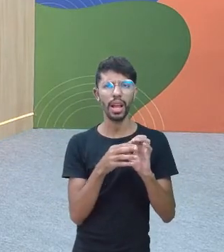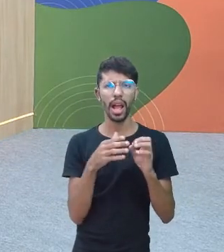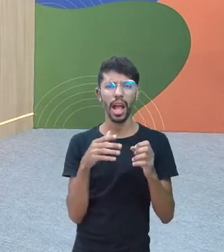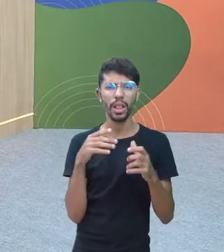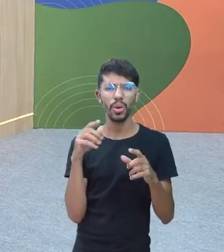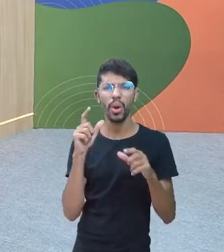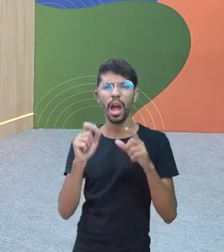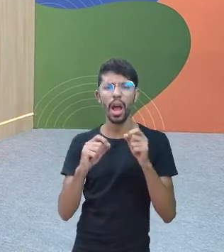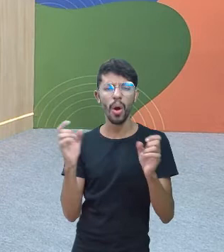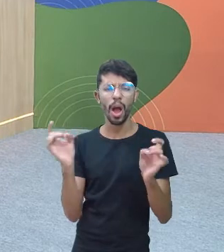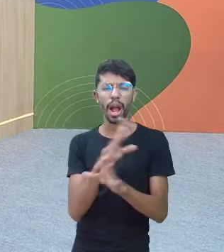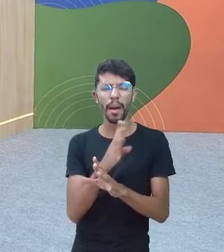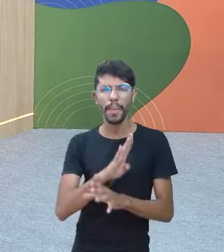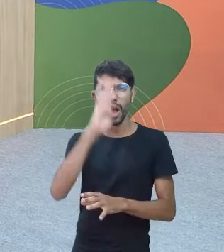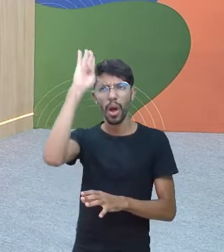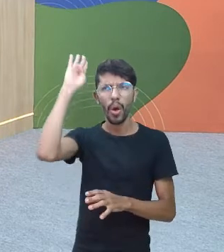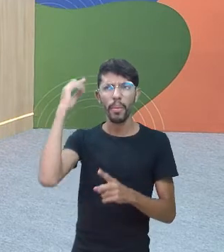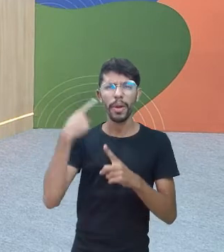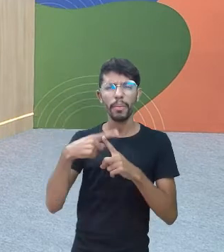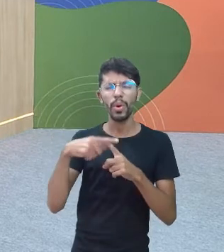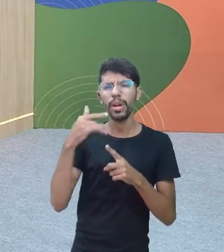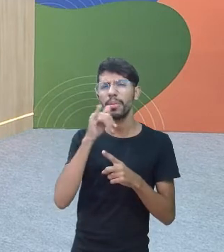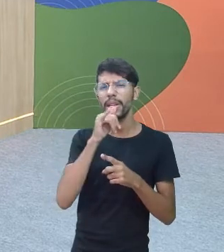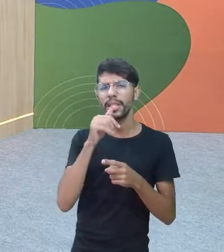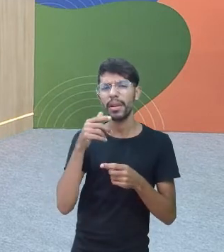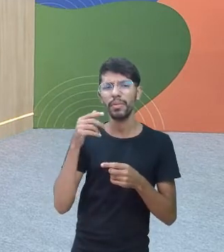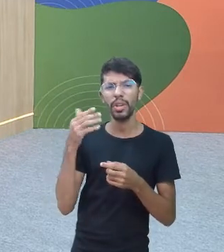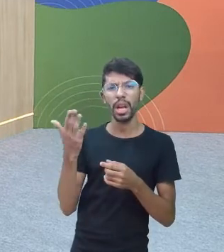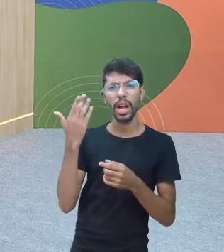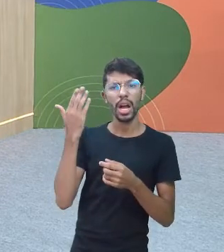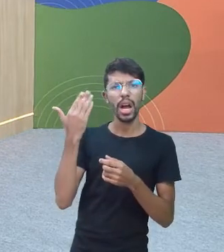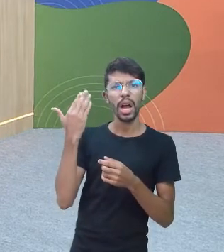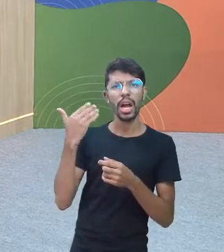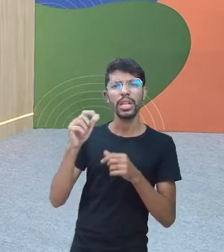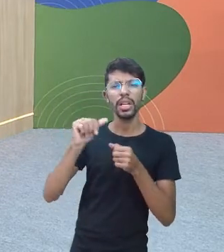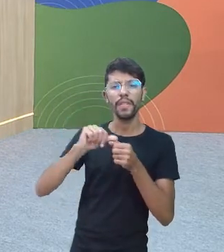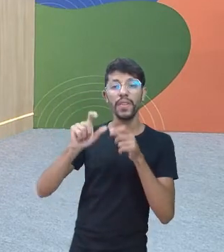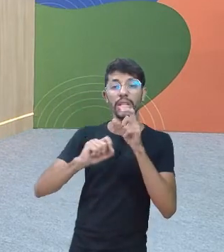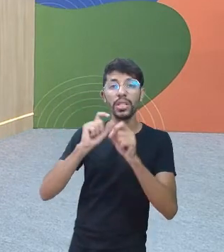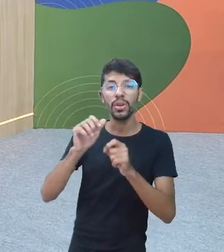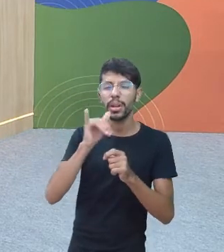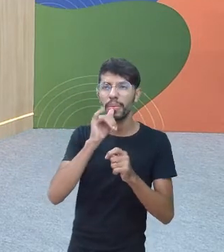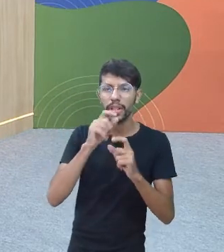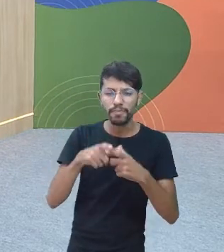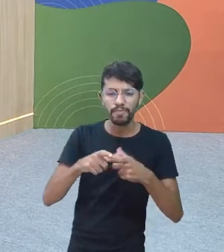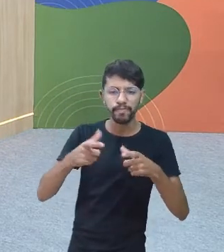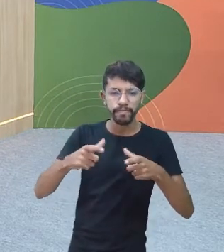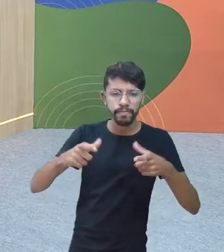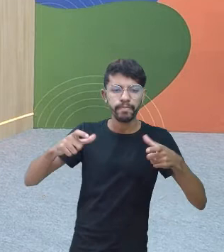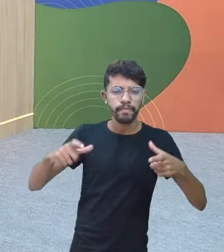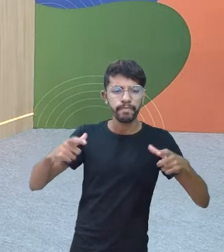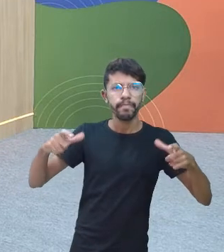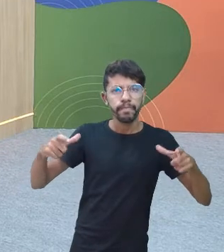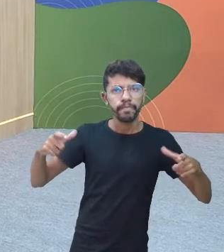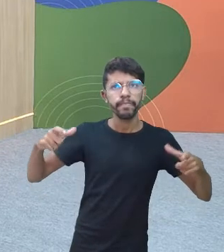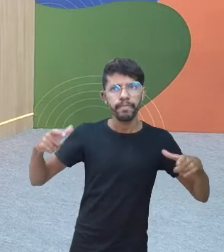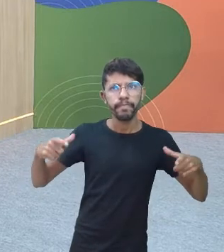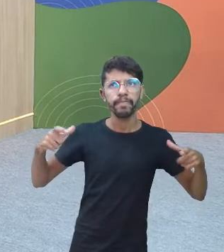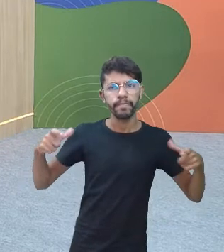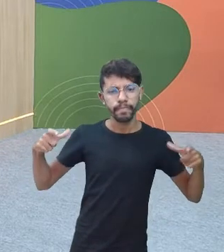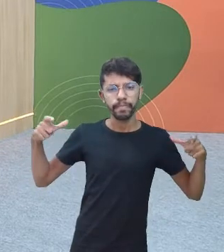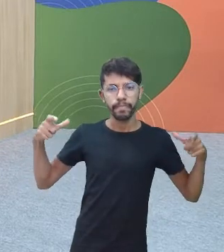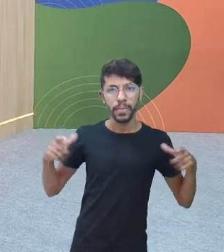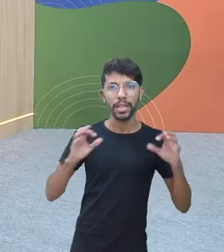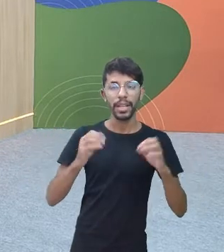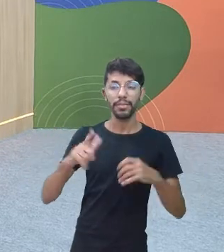de expansão. Ou seja, eu expando para conquistar mais, para ter mais riqueza, e a partir daí a gente